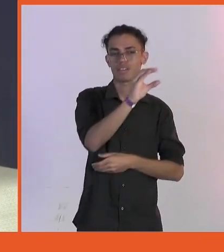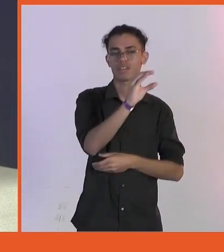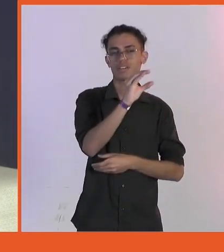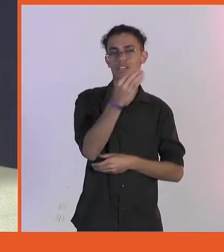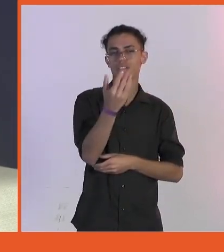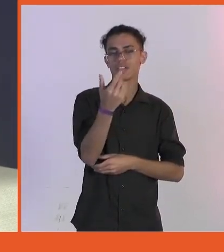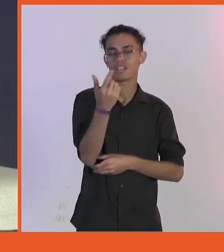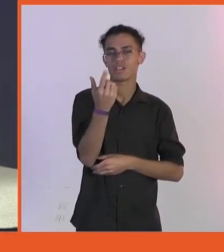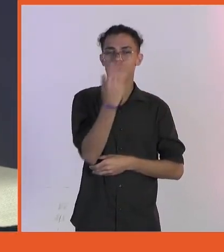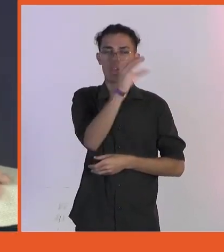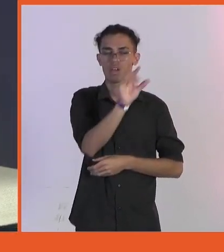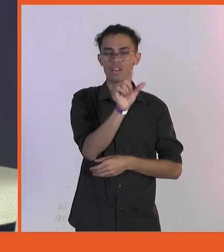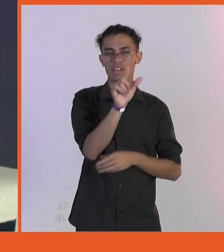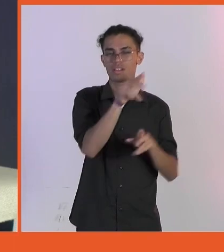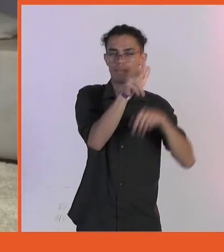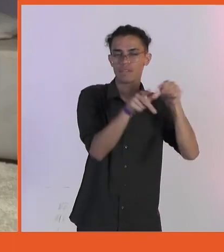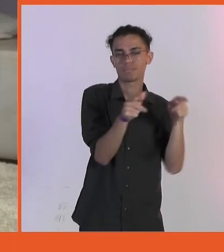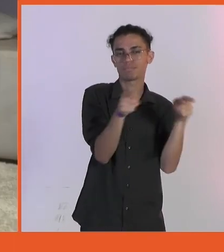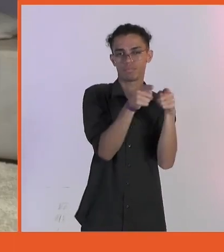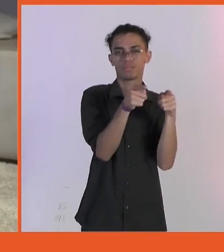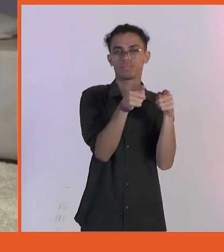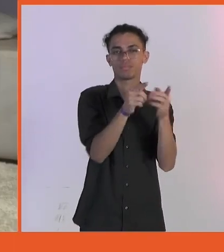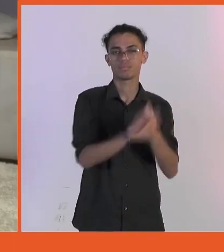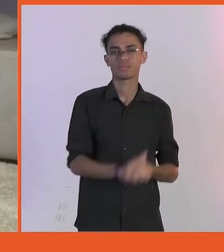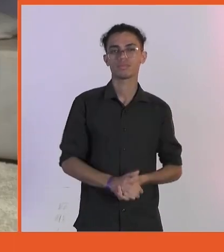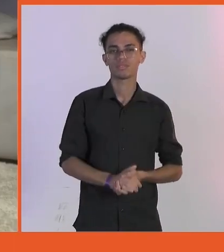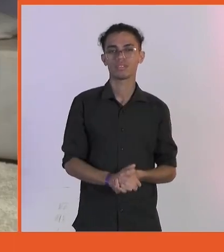melhor. É que vai ficar muito longa a explicação.